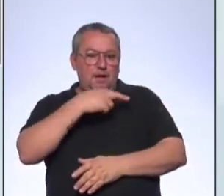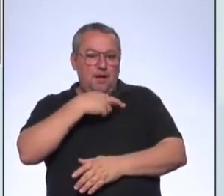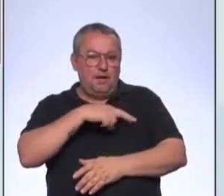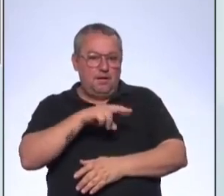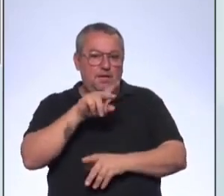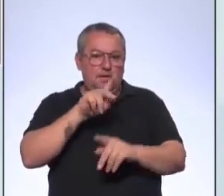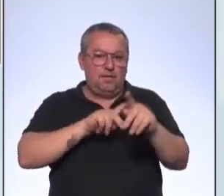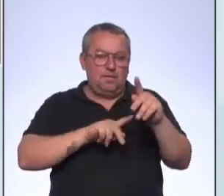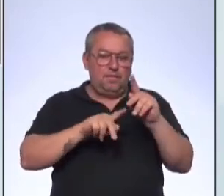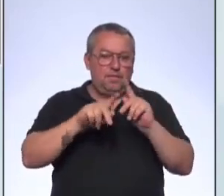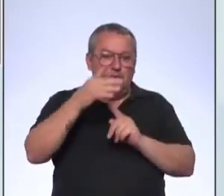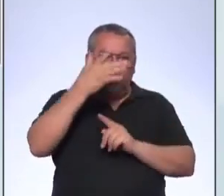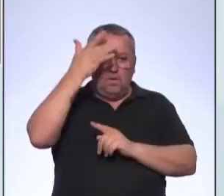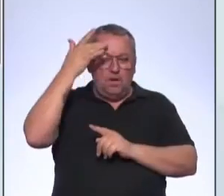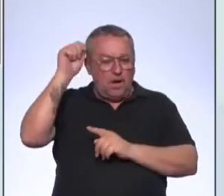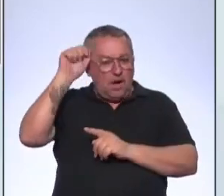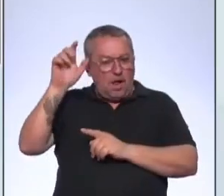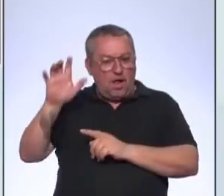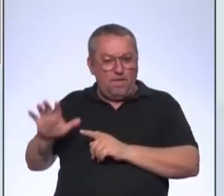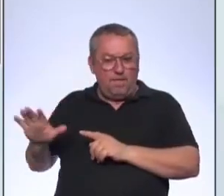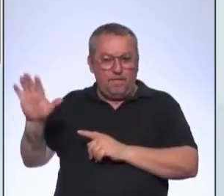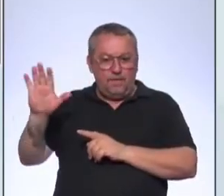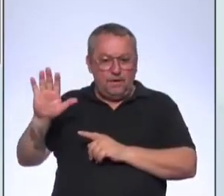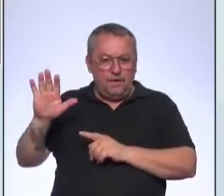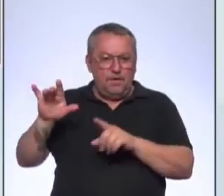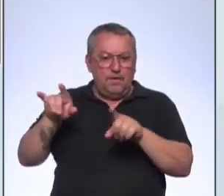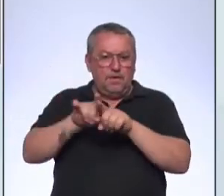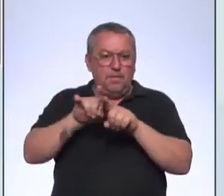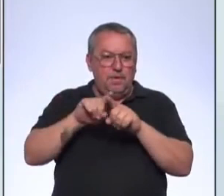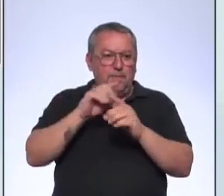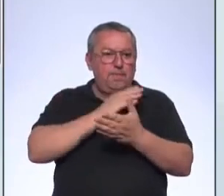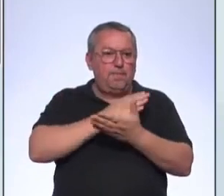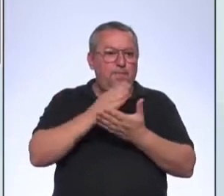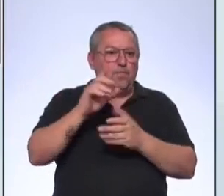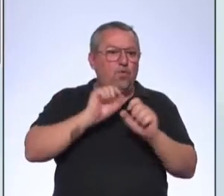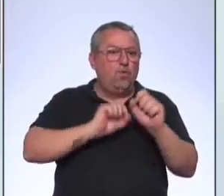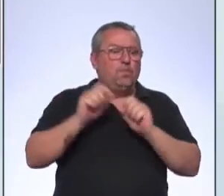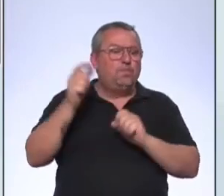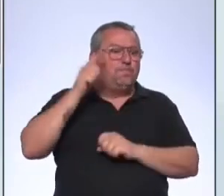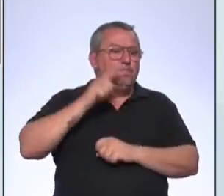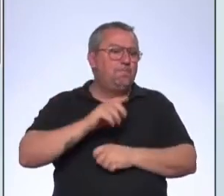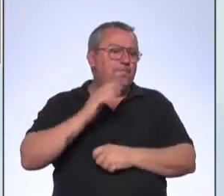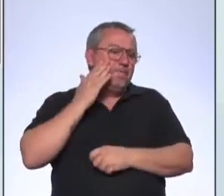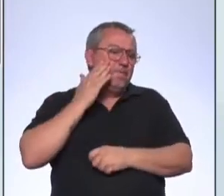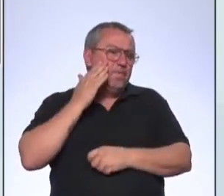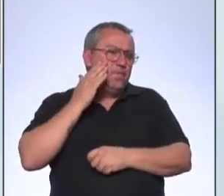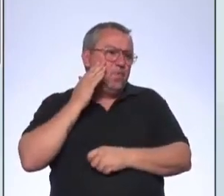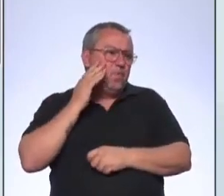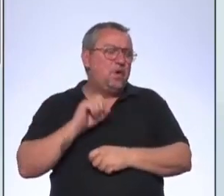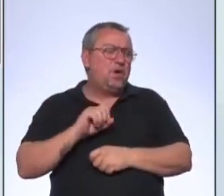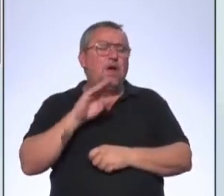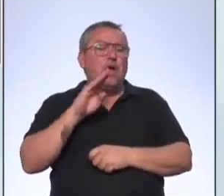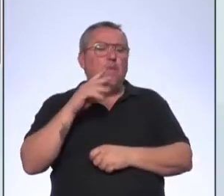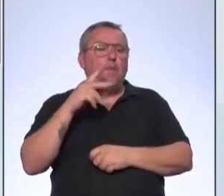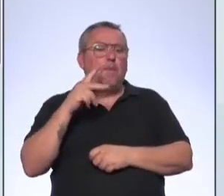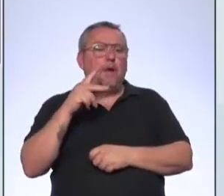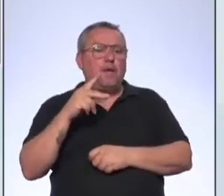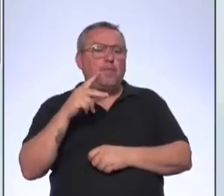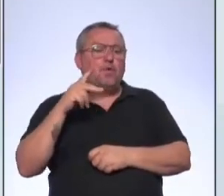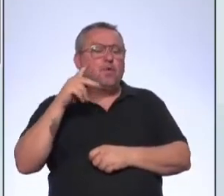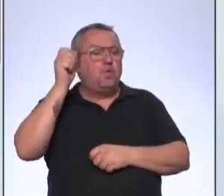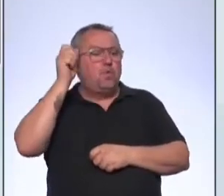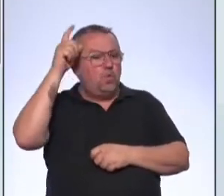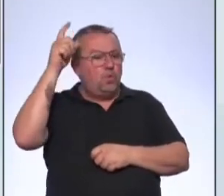povos africanos. E ao lado, nós começamos aqui a entender já o que é um patrimônio cultural. Um